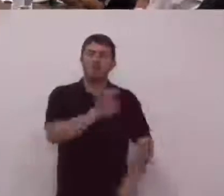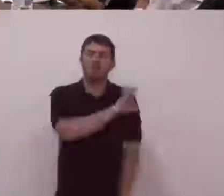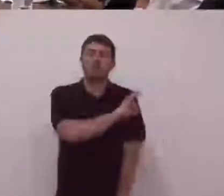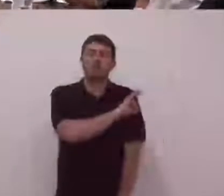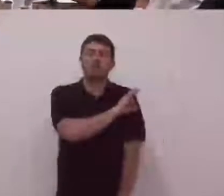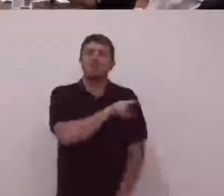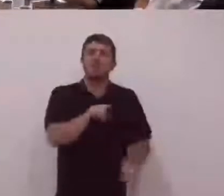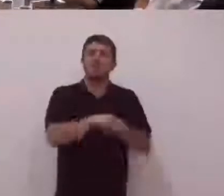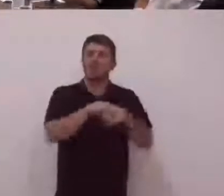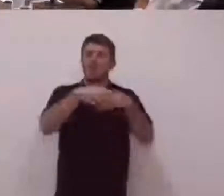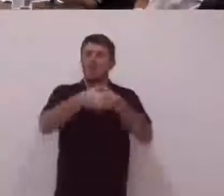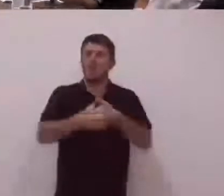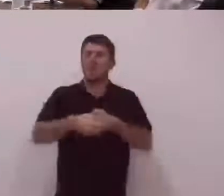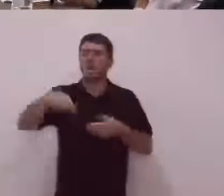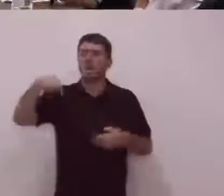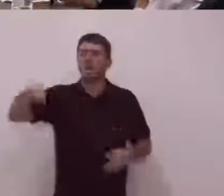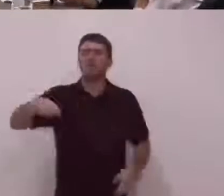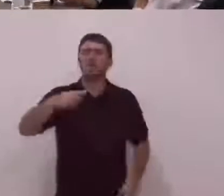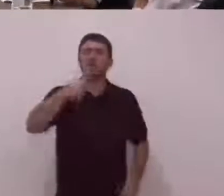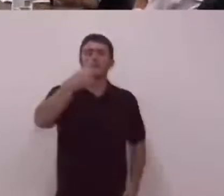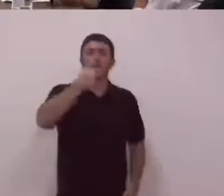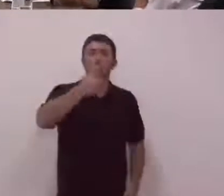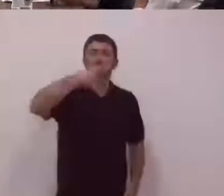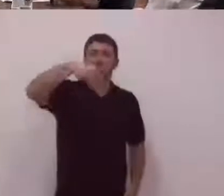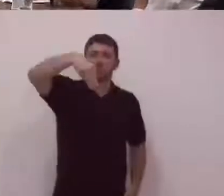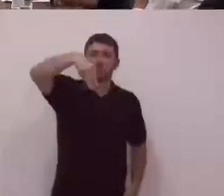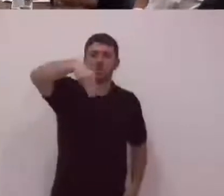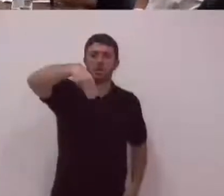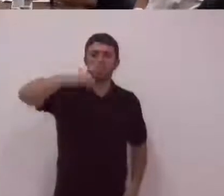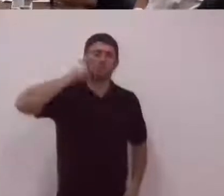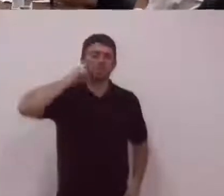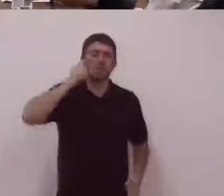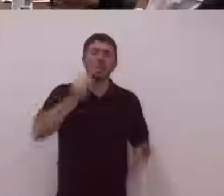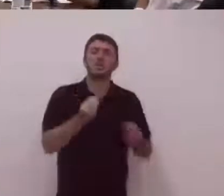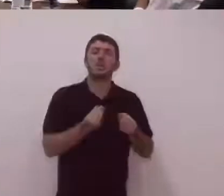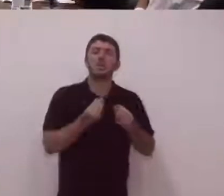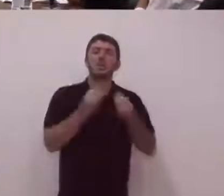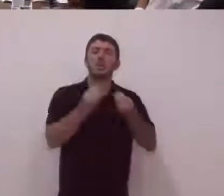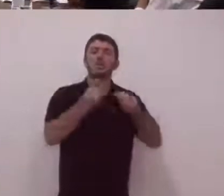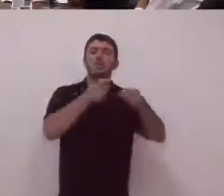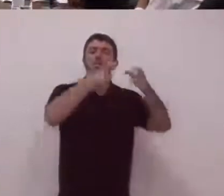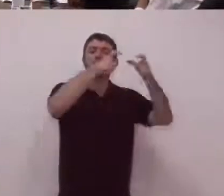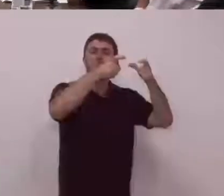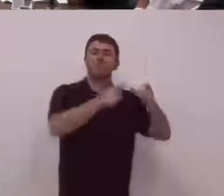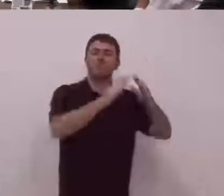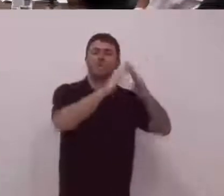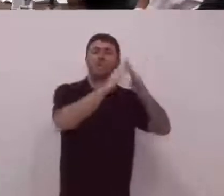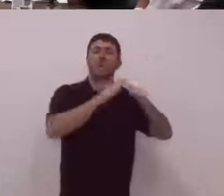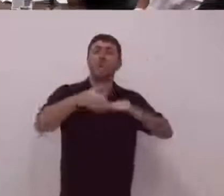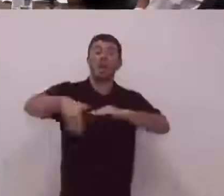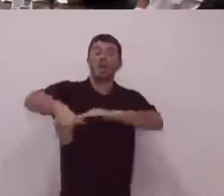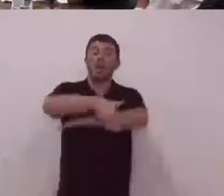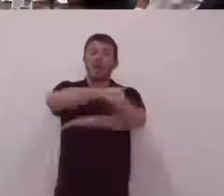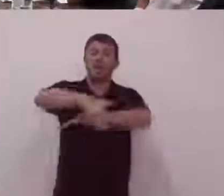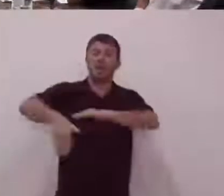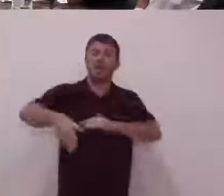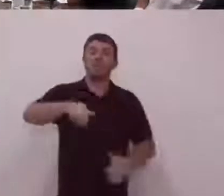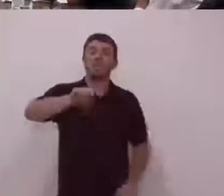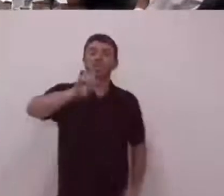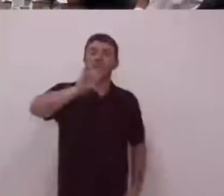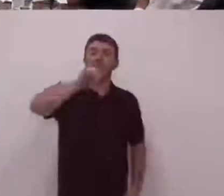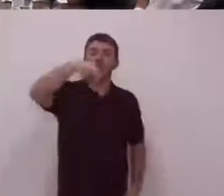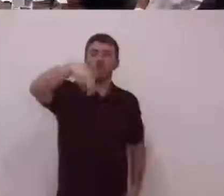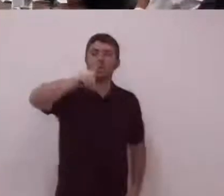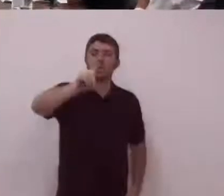comando da Polícia Militar, prevendo a destinação do imóvel localizado na Avenida Independência nº 5.833,